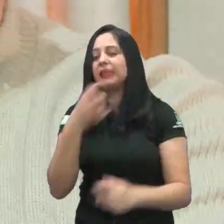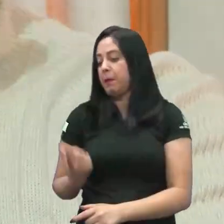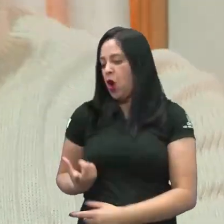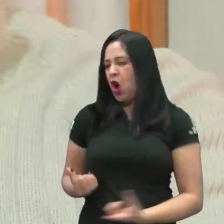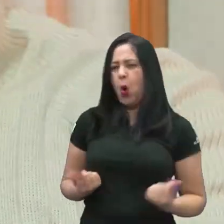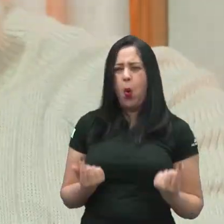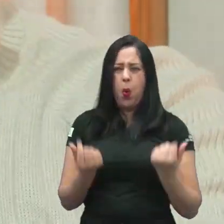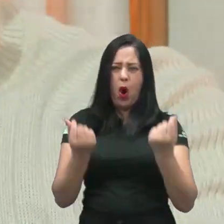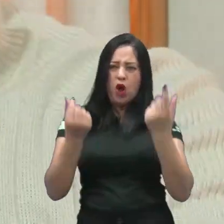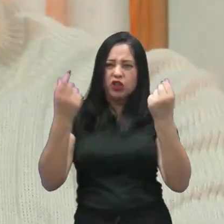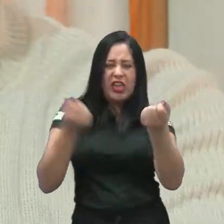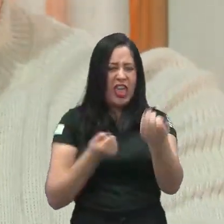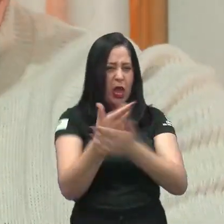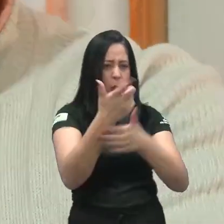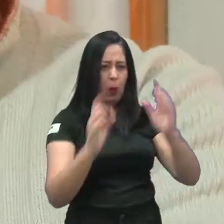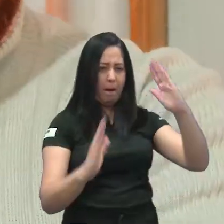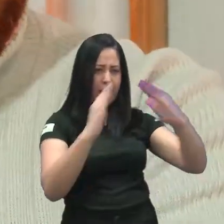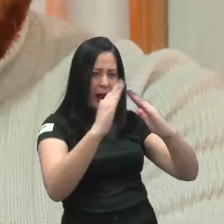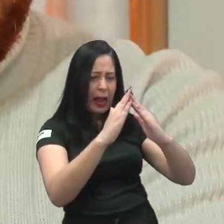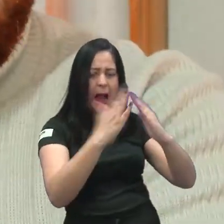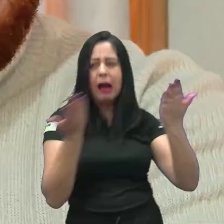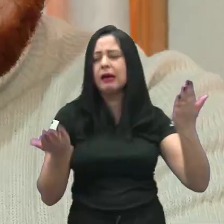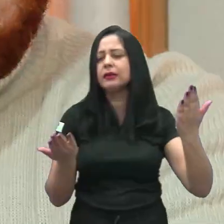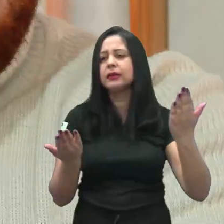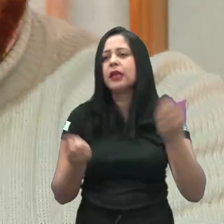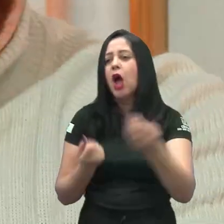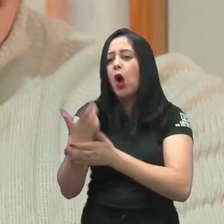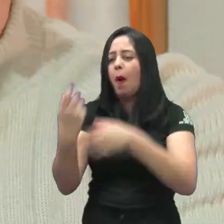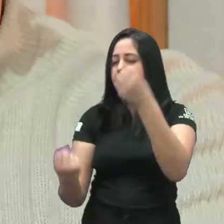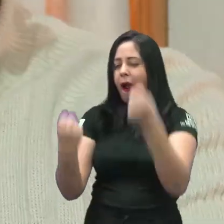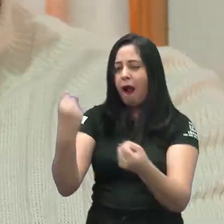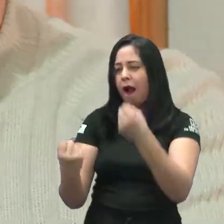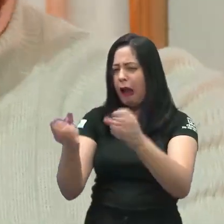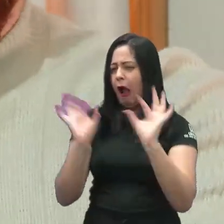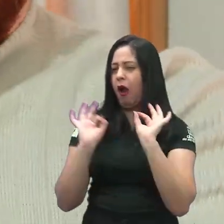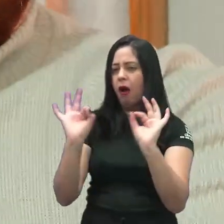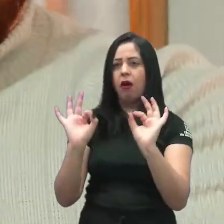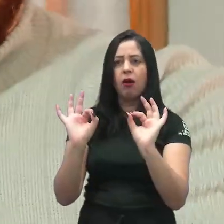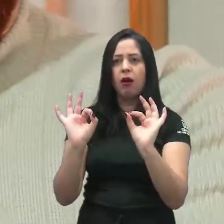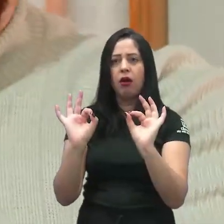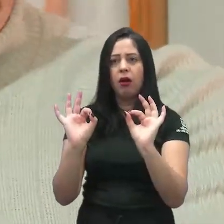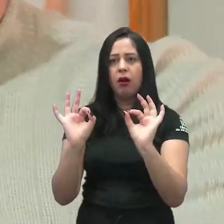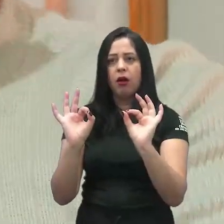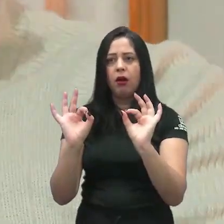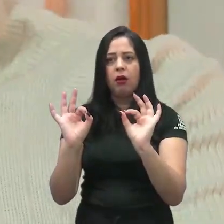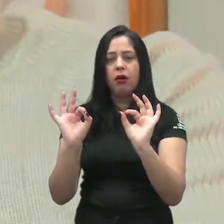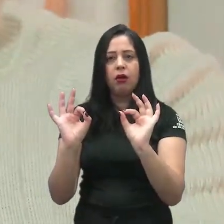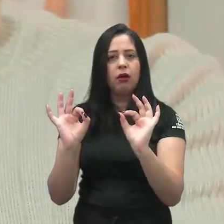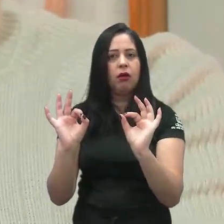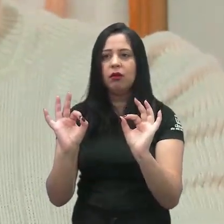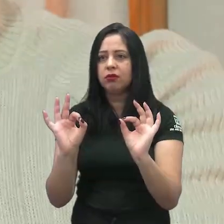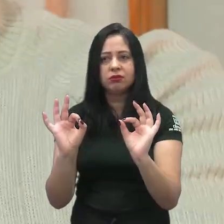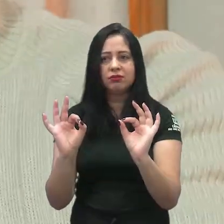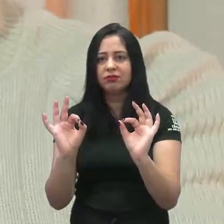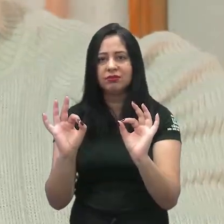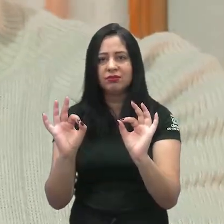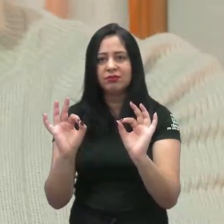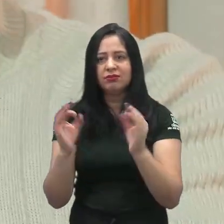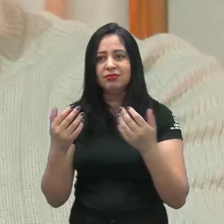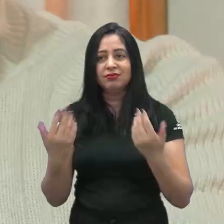seja comprar um imóvel, seja comprar um carro ou o que for, a gente vai ter muito pouco